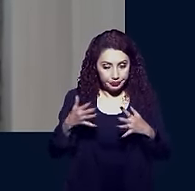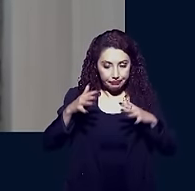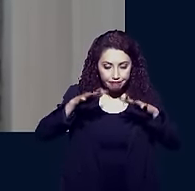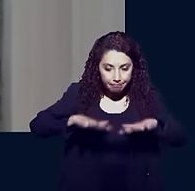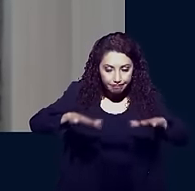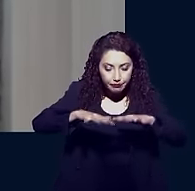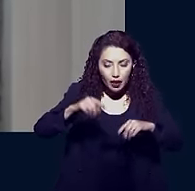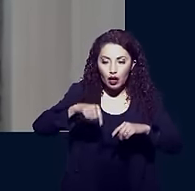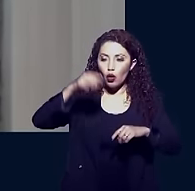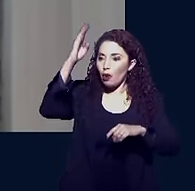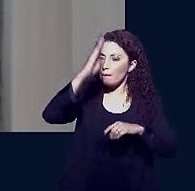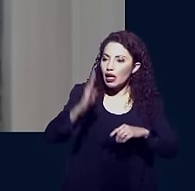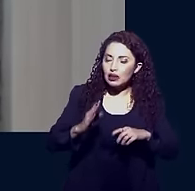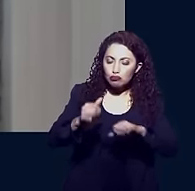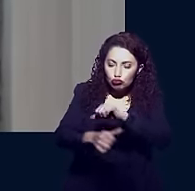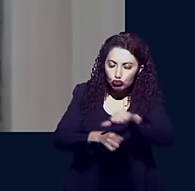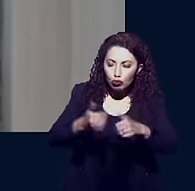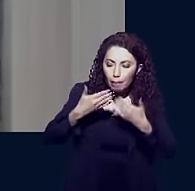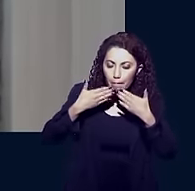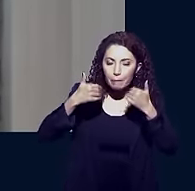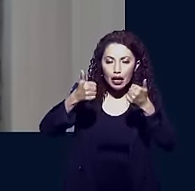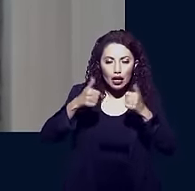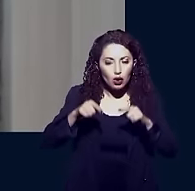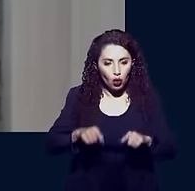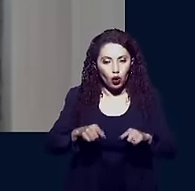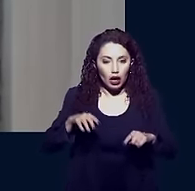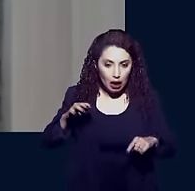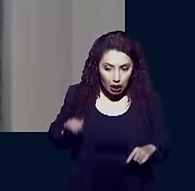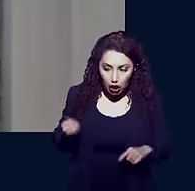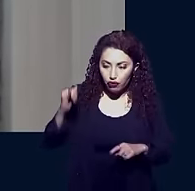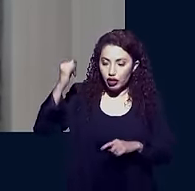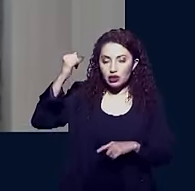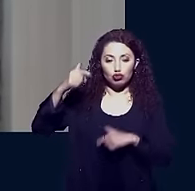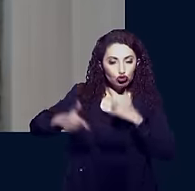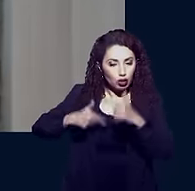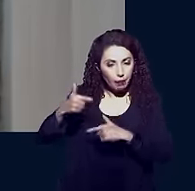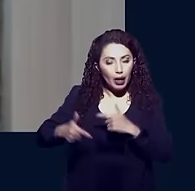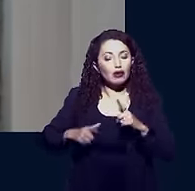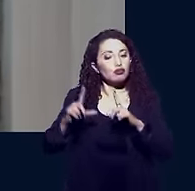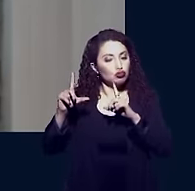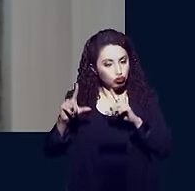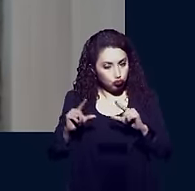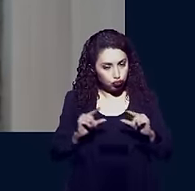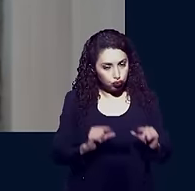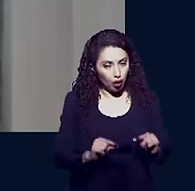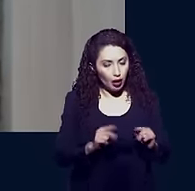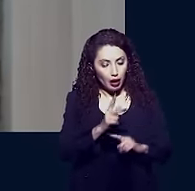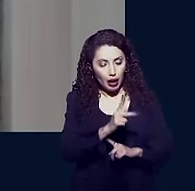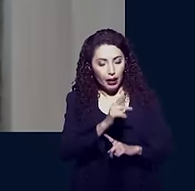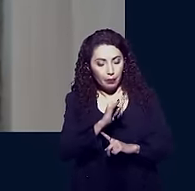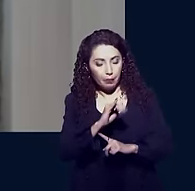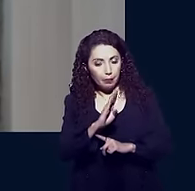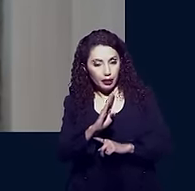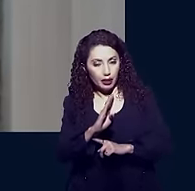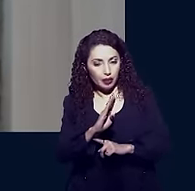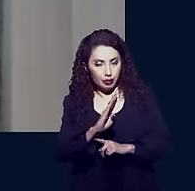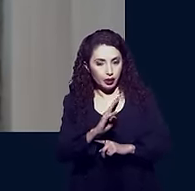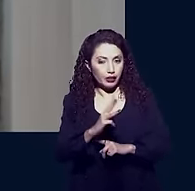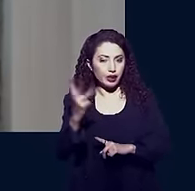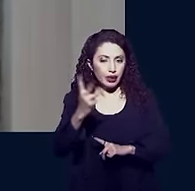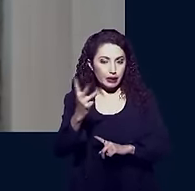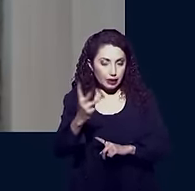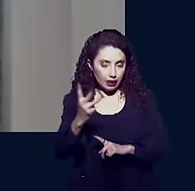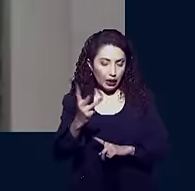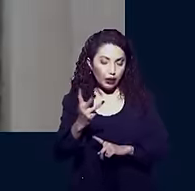melhorado muito eh eh inflação de serviço baixa né o PIB a gente tá vendo terceiro tri deve até ser